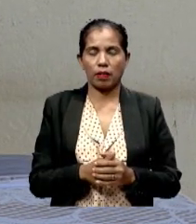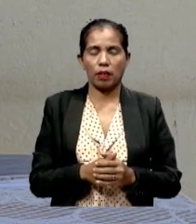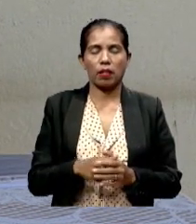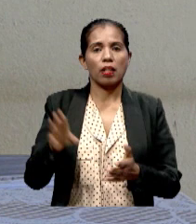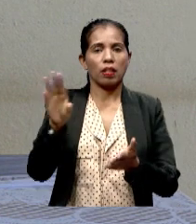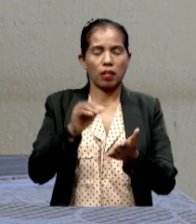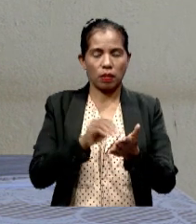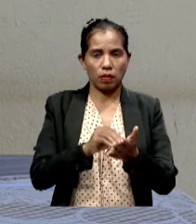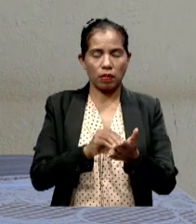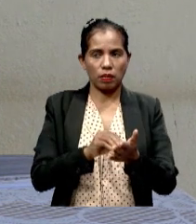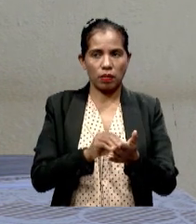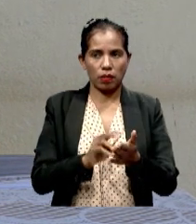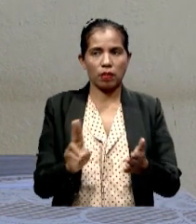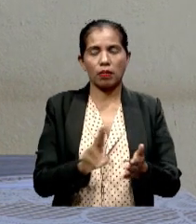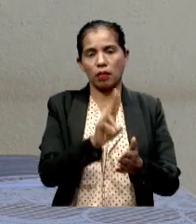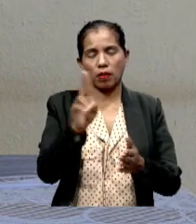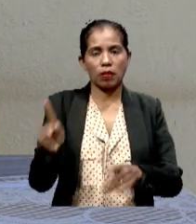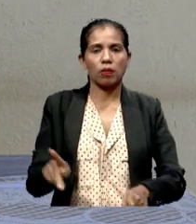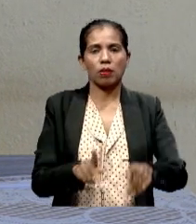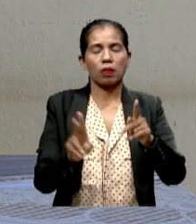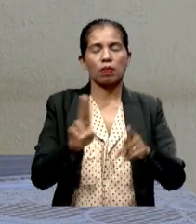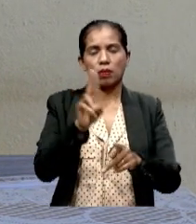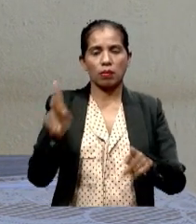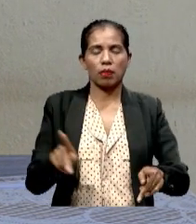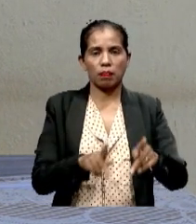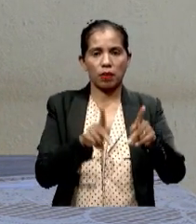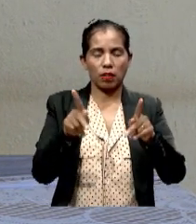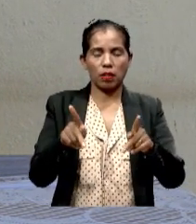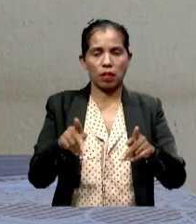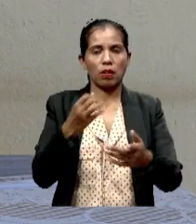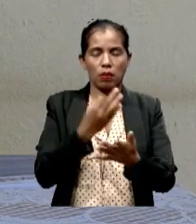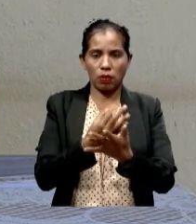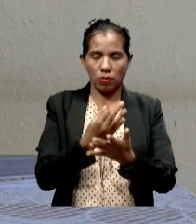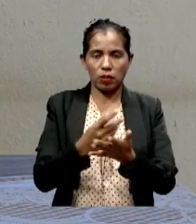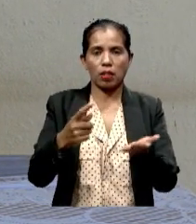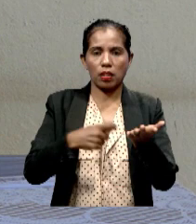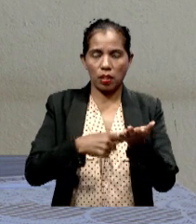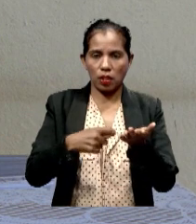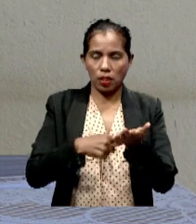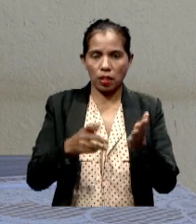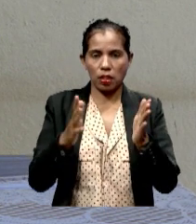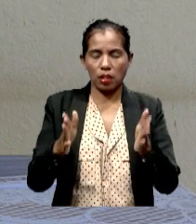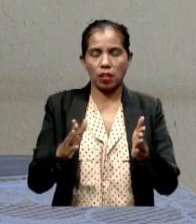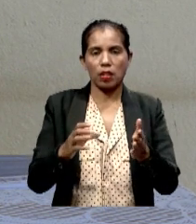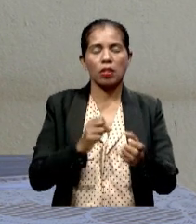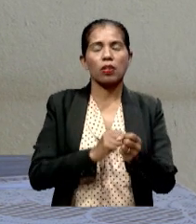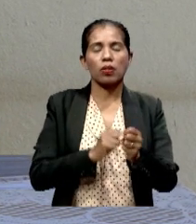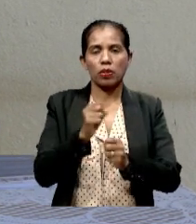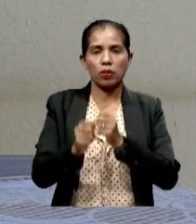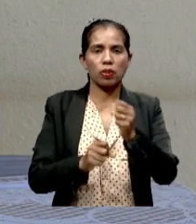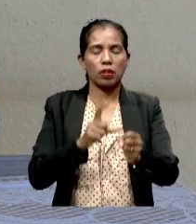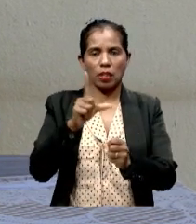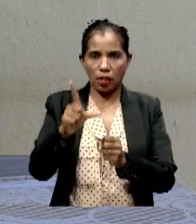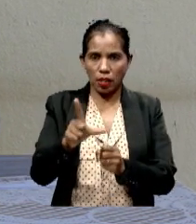sira tanto implicação politik financeiro técnico social bahira